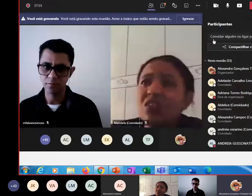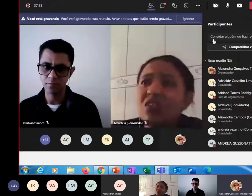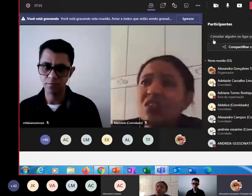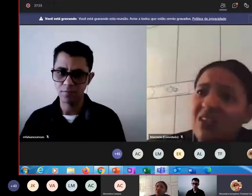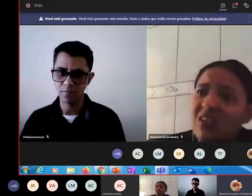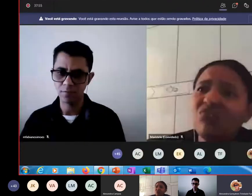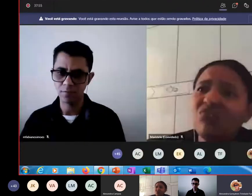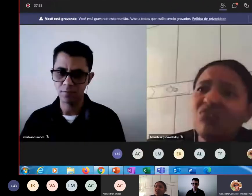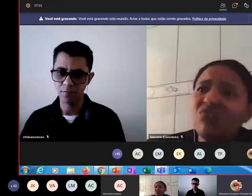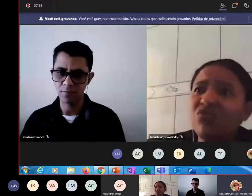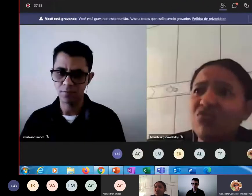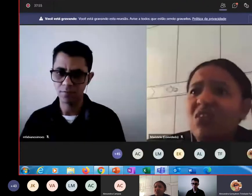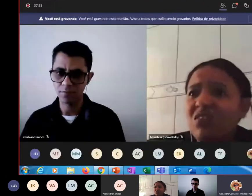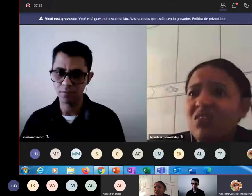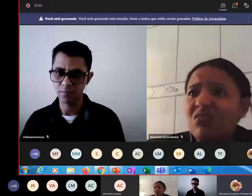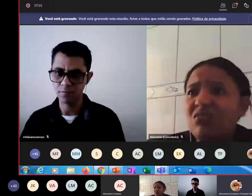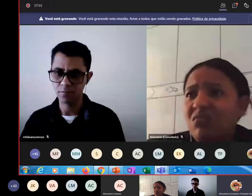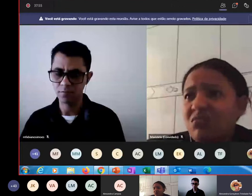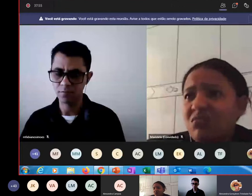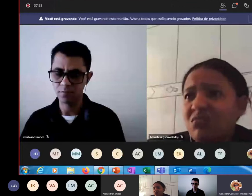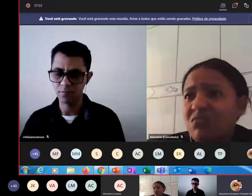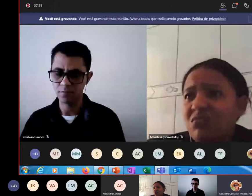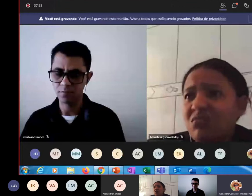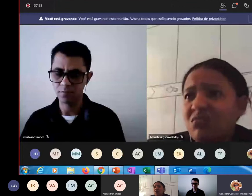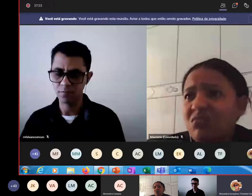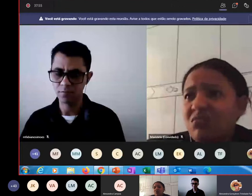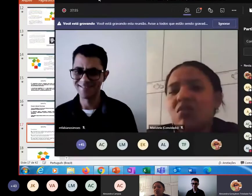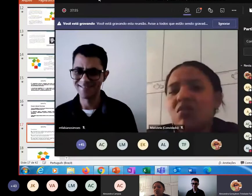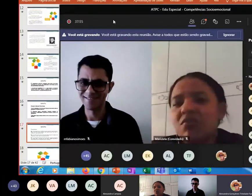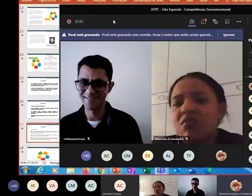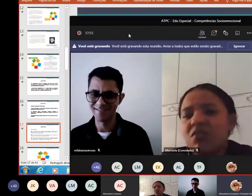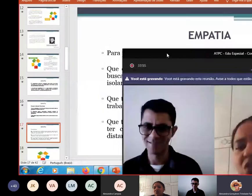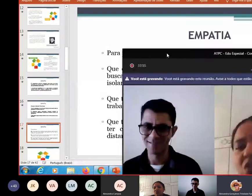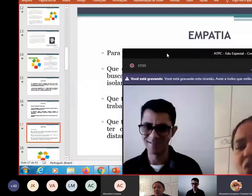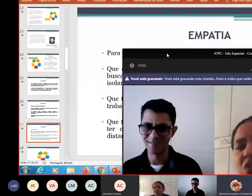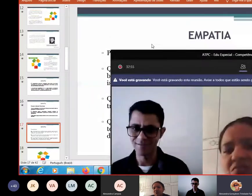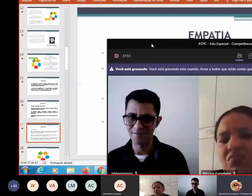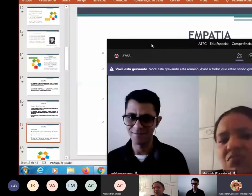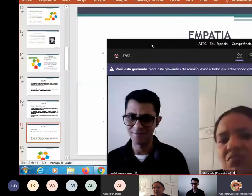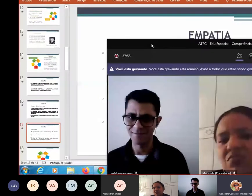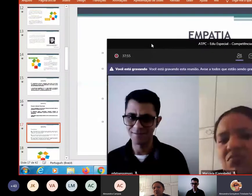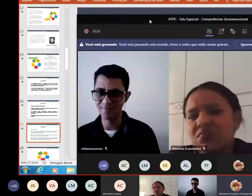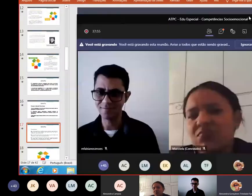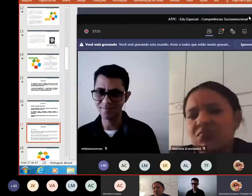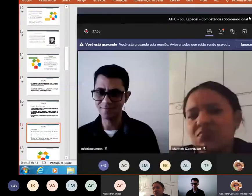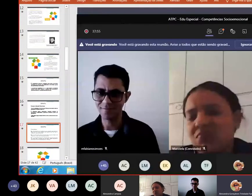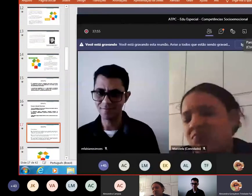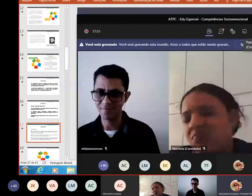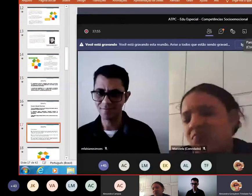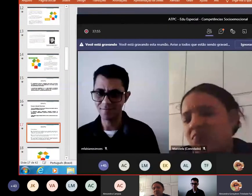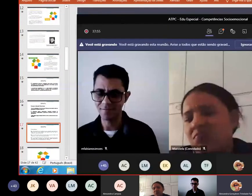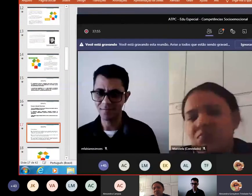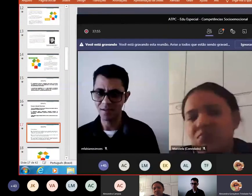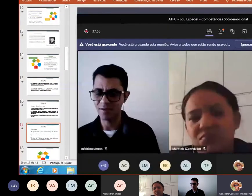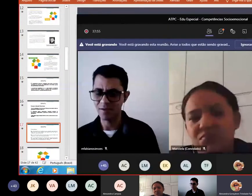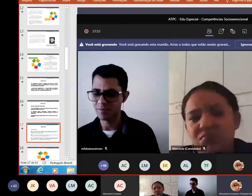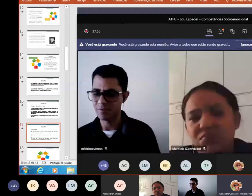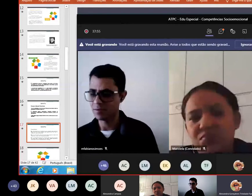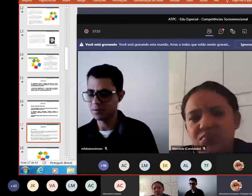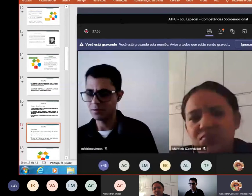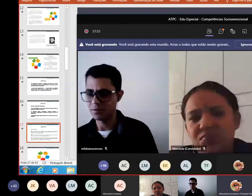Agora ele não quer ficar pequenininho lá no cantinho, né, Magno? Peraí. Gente, por que que ele não